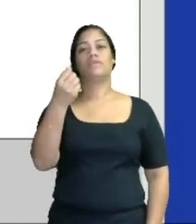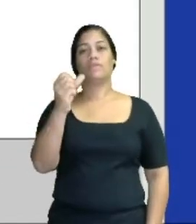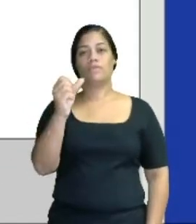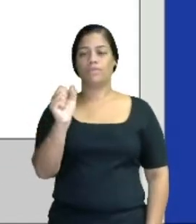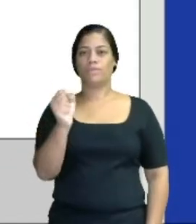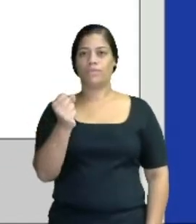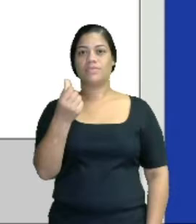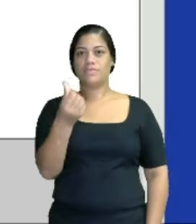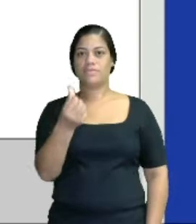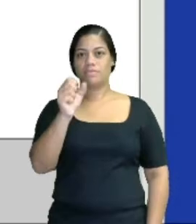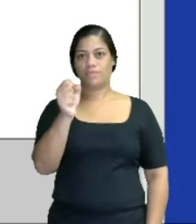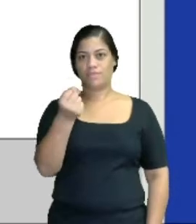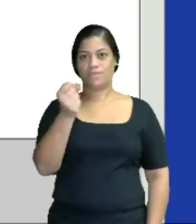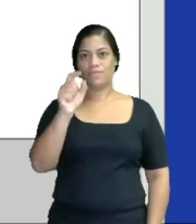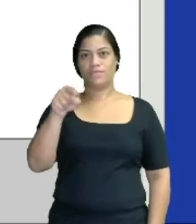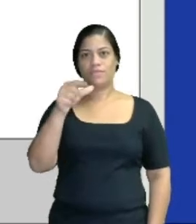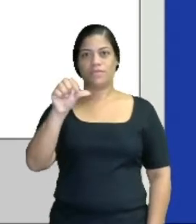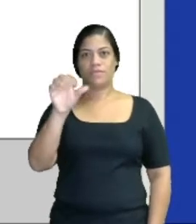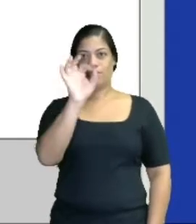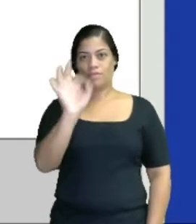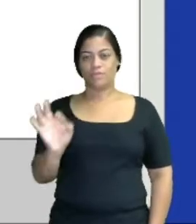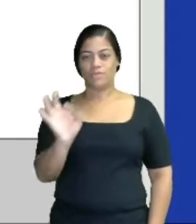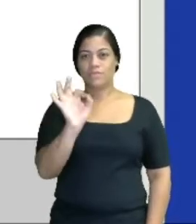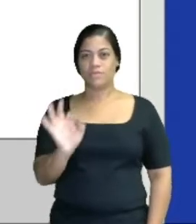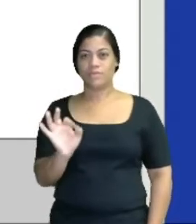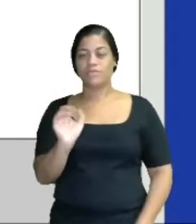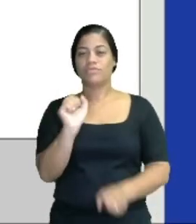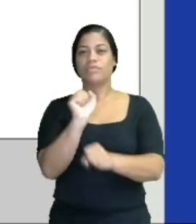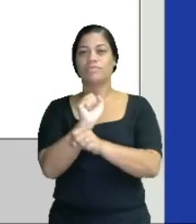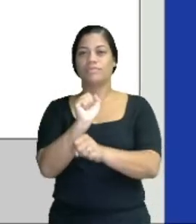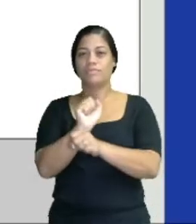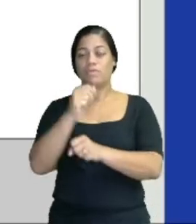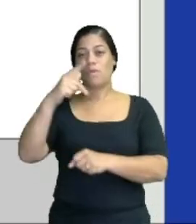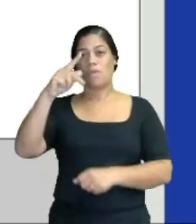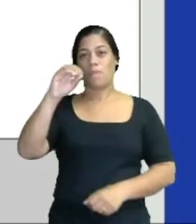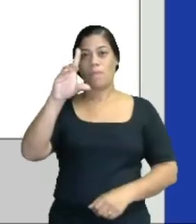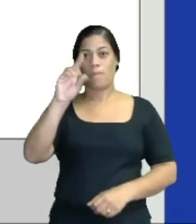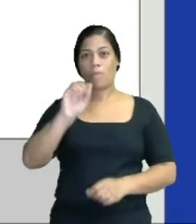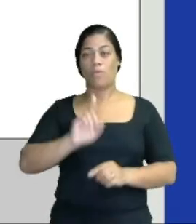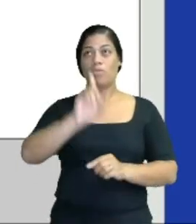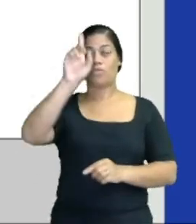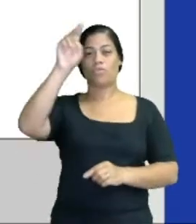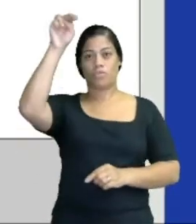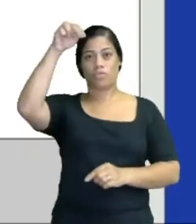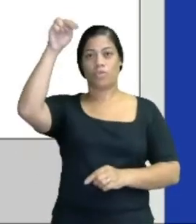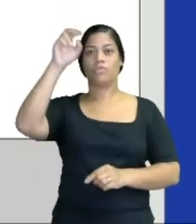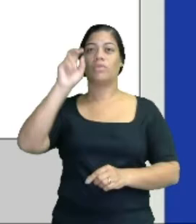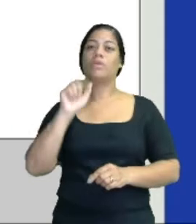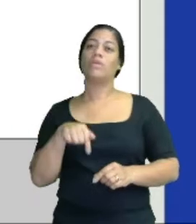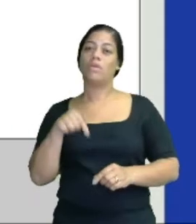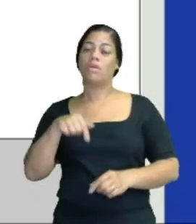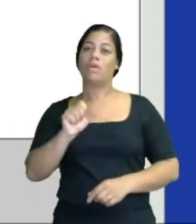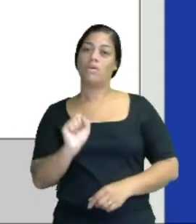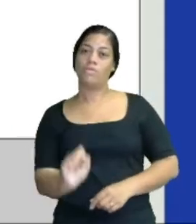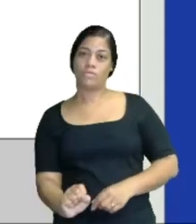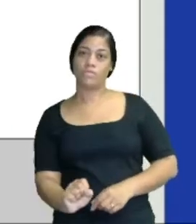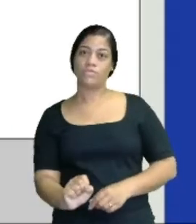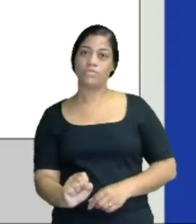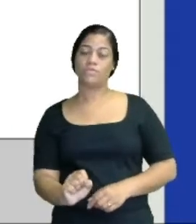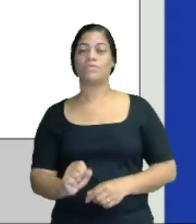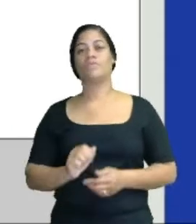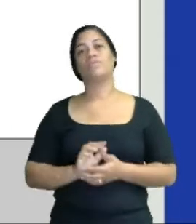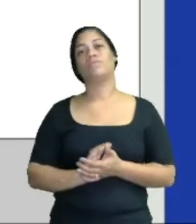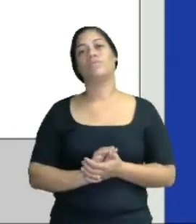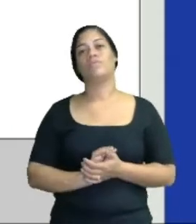68,9% é gelo e calota polar. Então, elas estão congeladas nos polos da Terra, Polo Norte e o Polo Sul. E